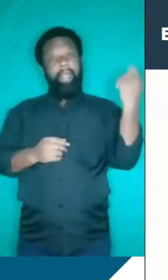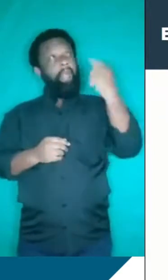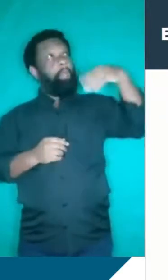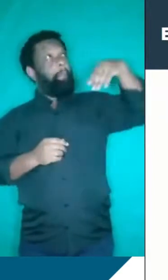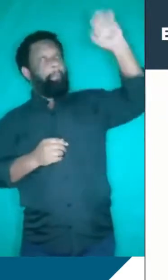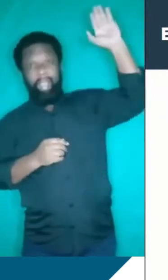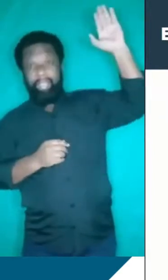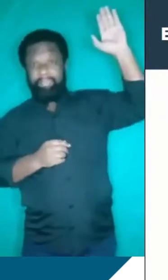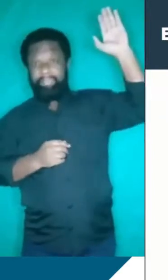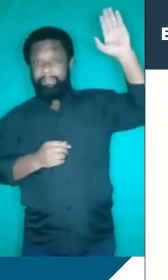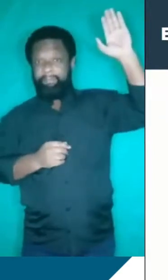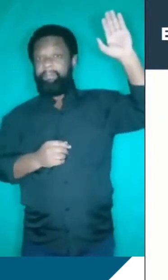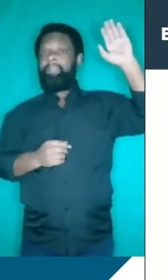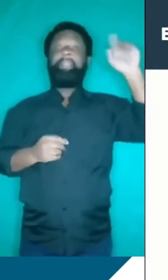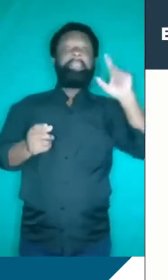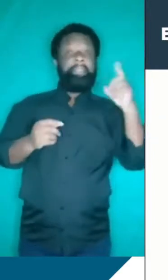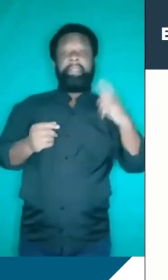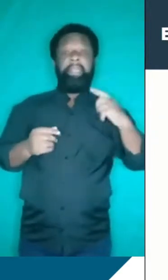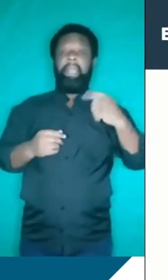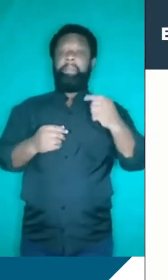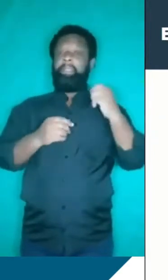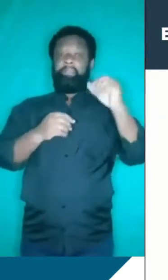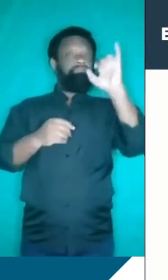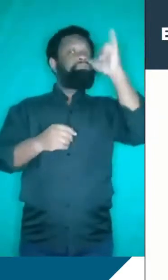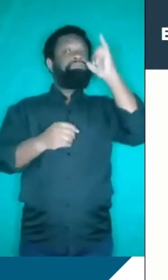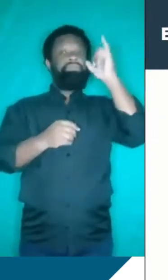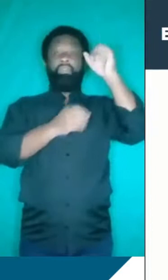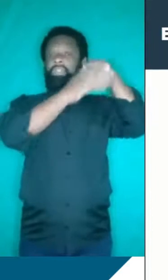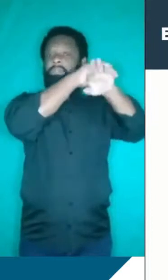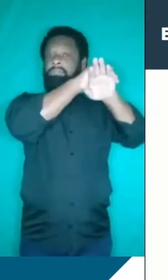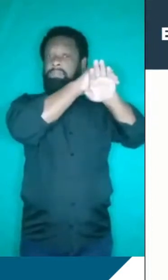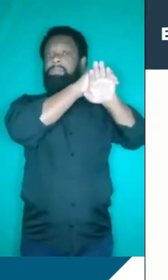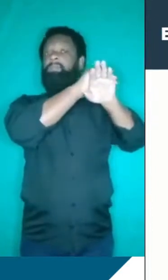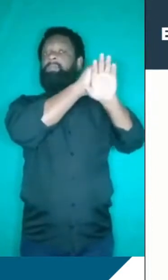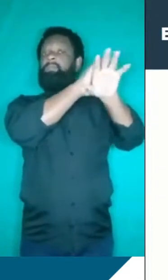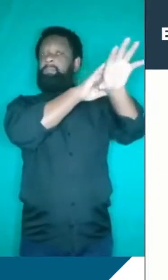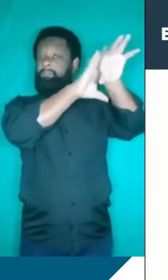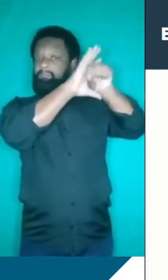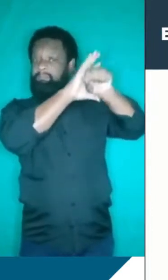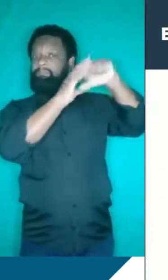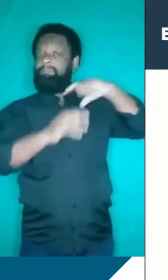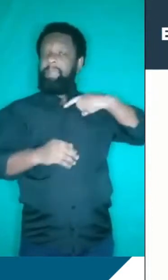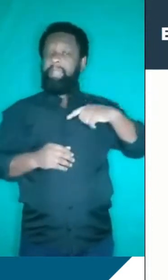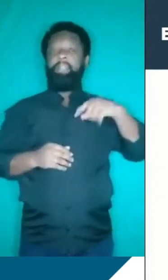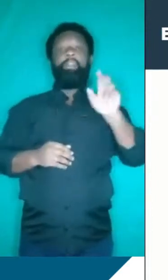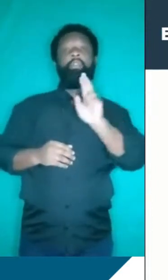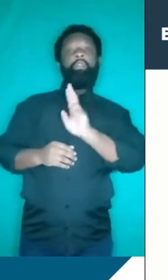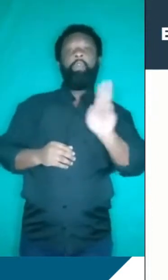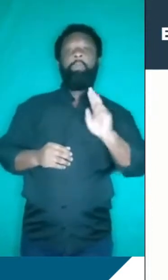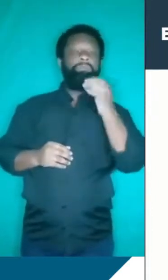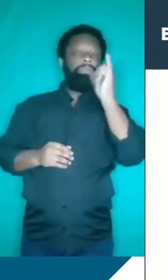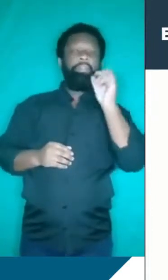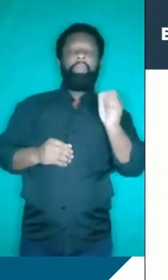a altura que um objeto se encontra, mais energia de armazenamento esse objeto terá. A gente chama essa energia